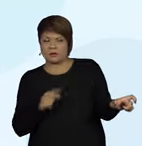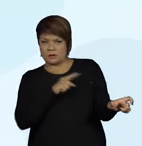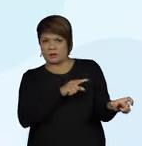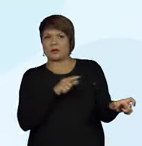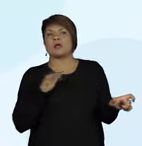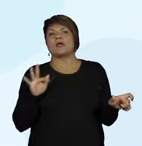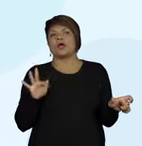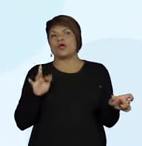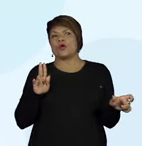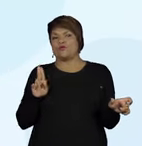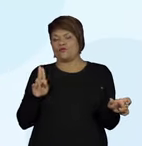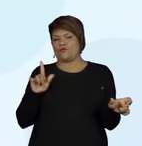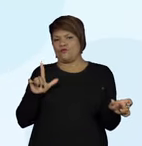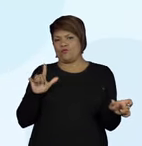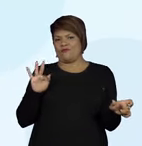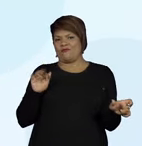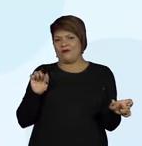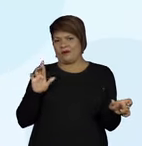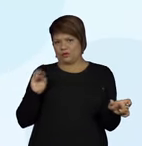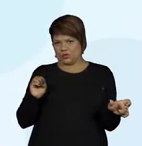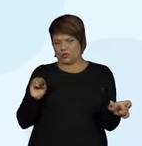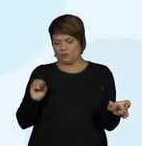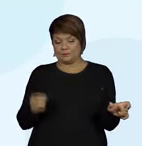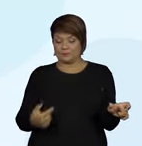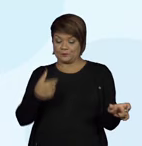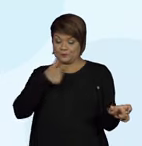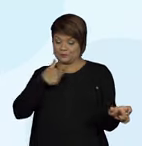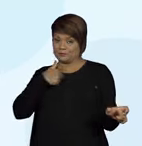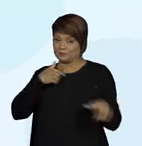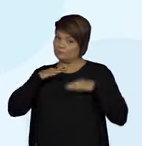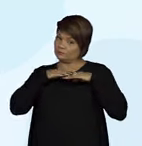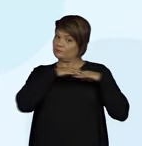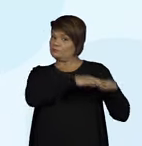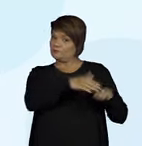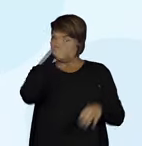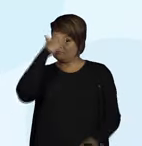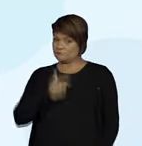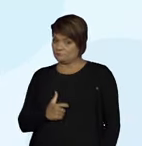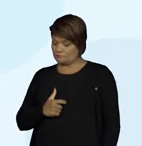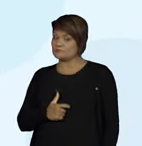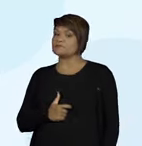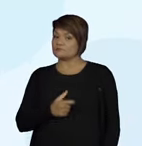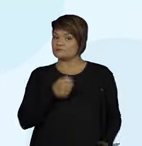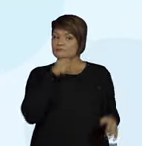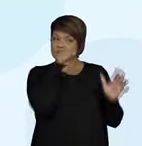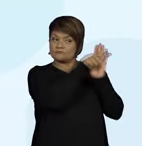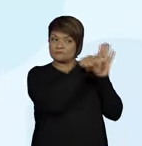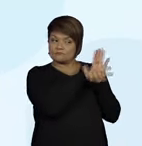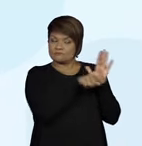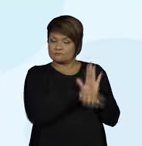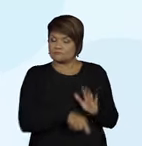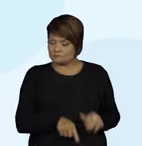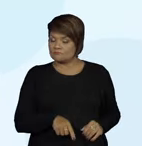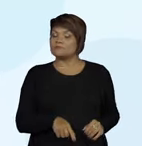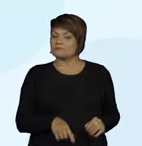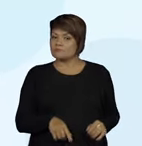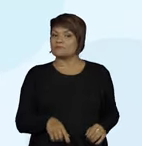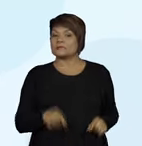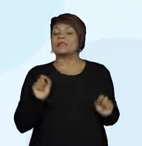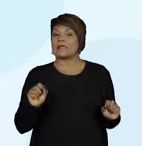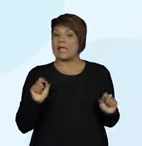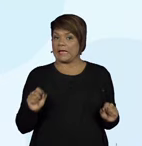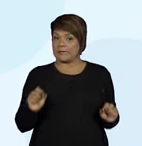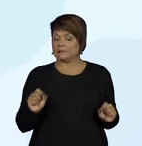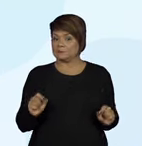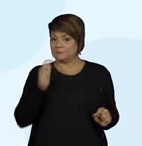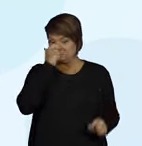bom? E quem entrevistou a Mari Fulfaro? Quem entrevistou